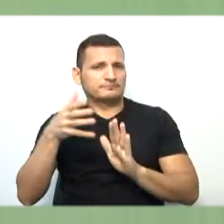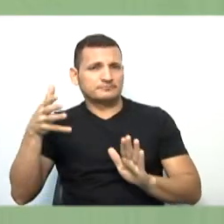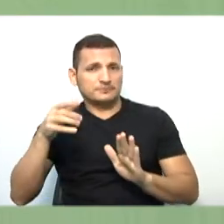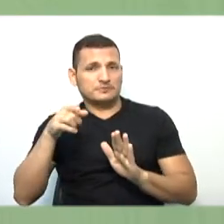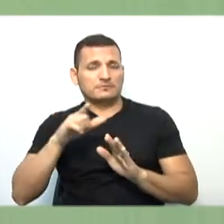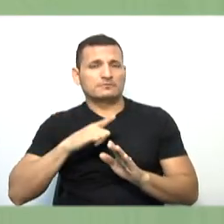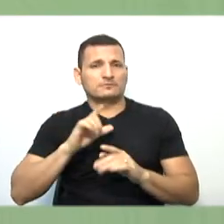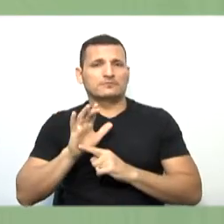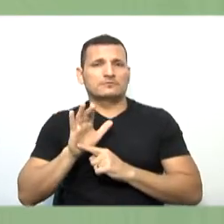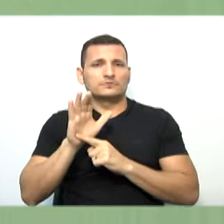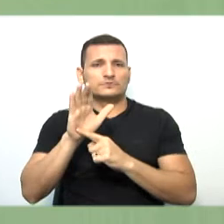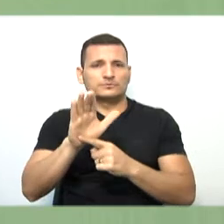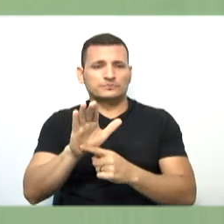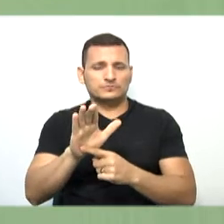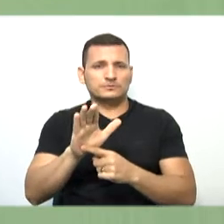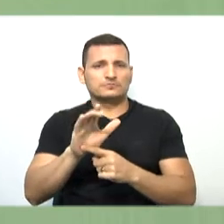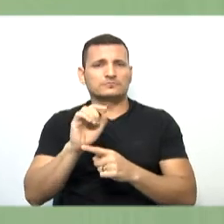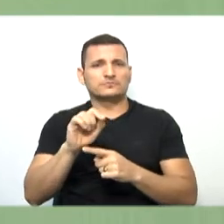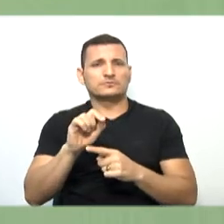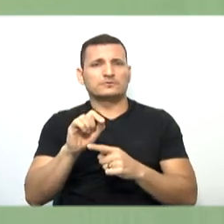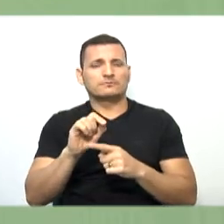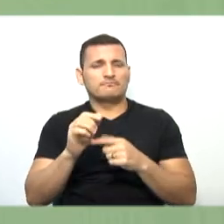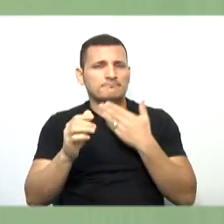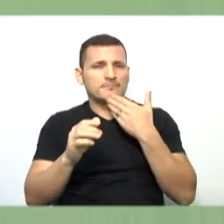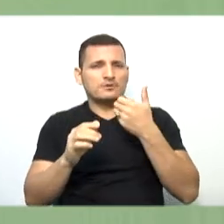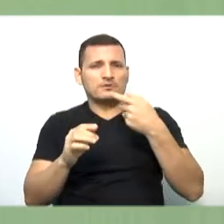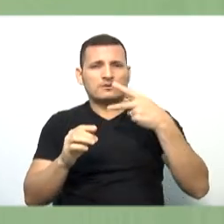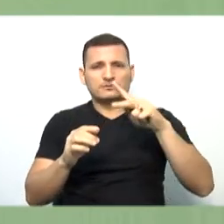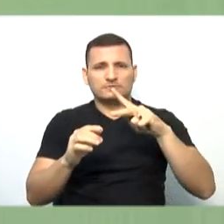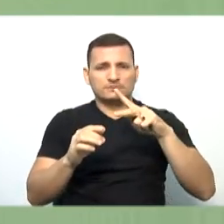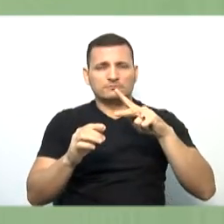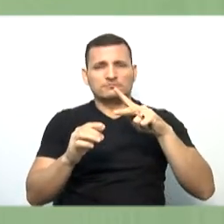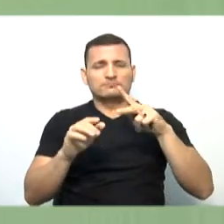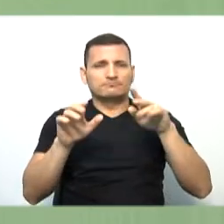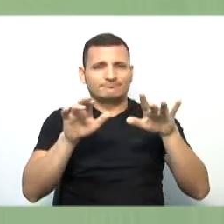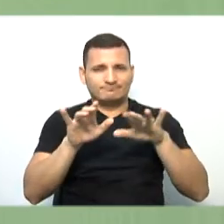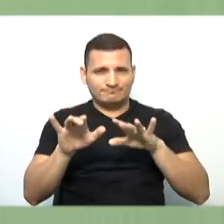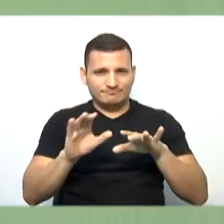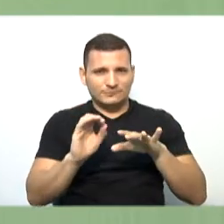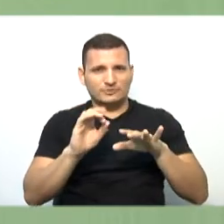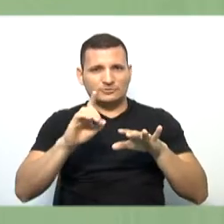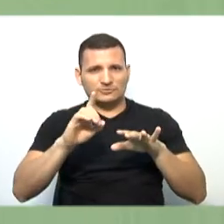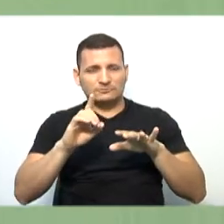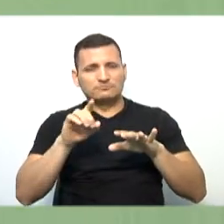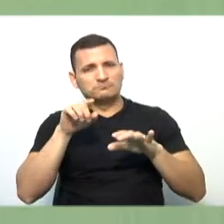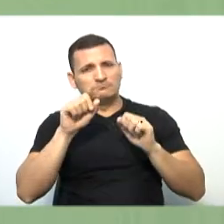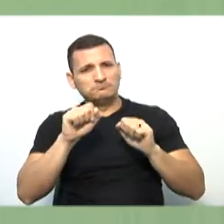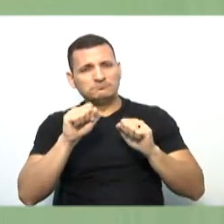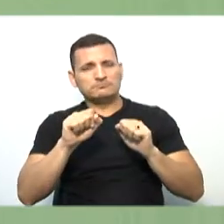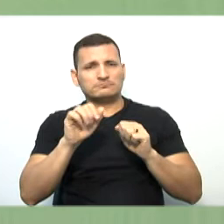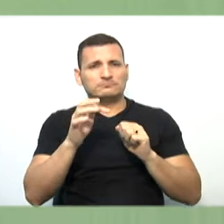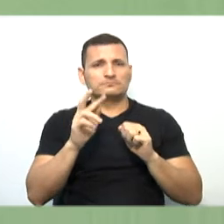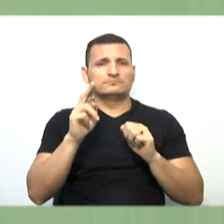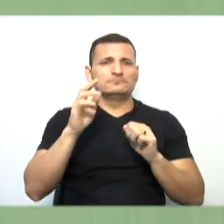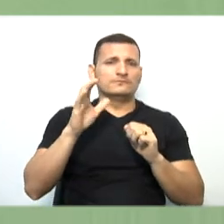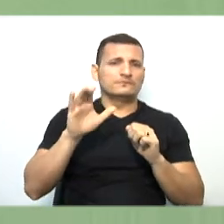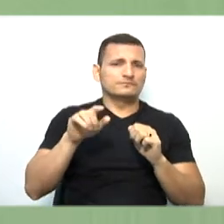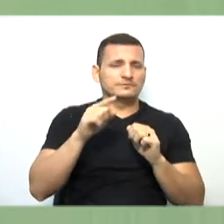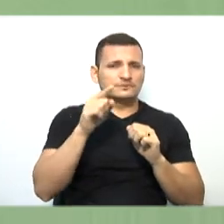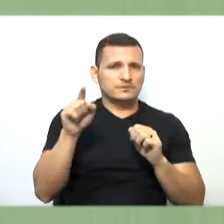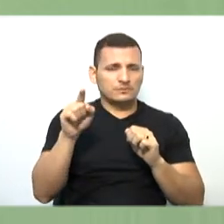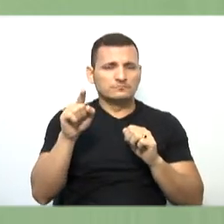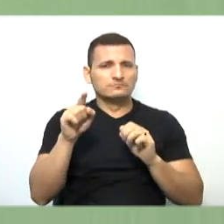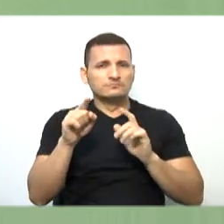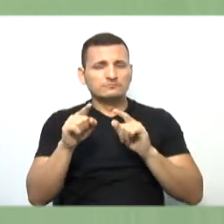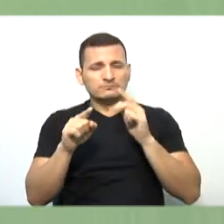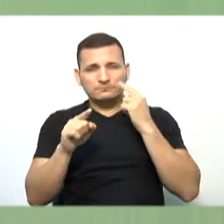te ajuda a otimizar o teu código, certo? Você pode chamar a função, o chamar, gente, foi o que a